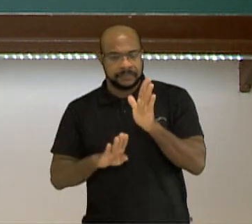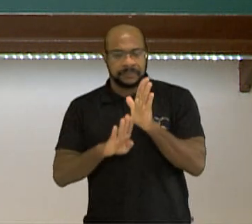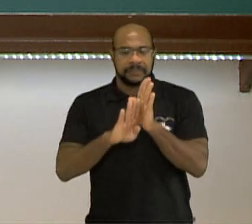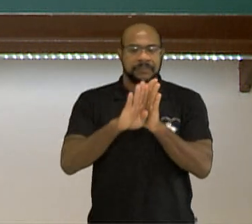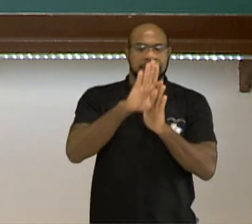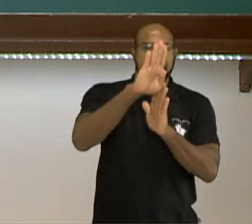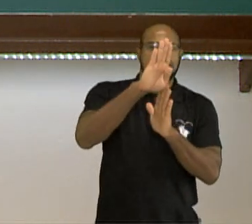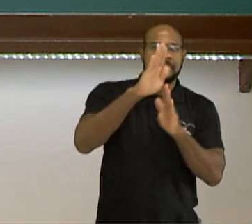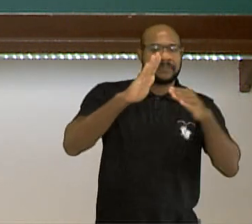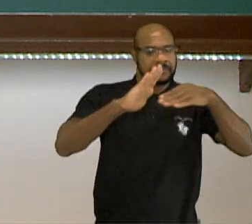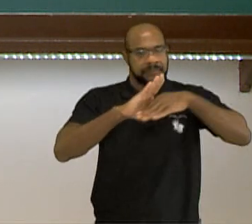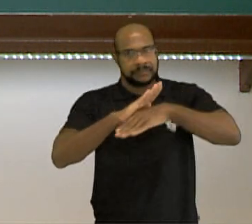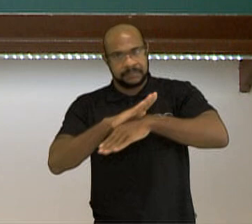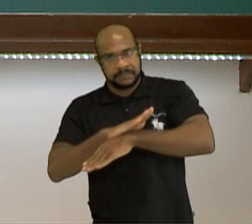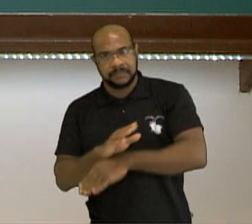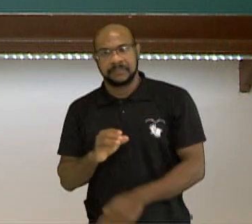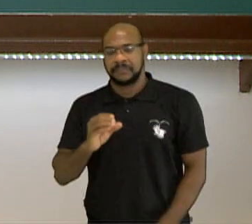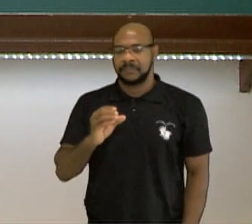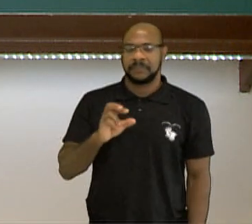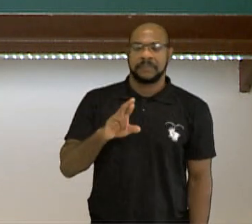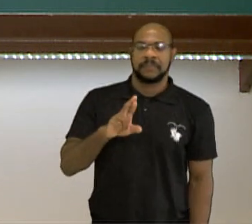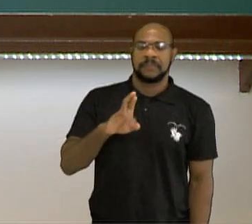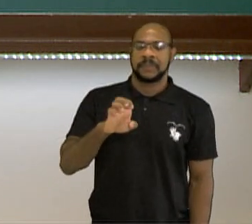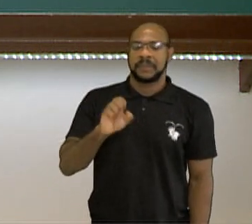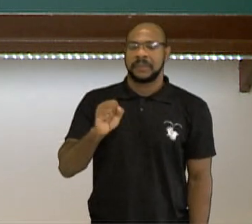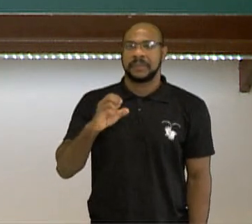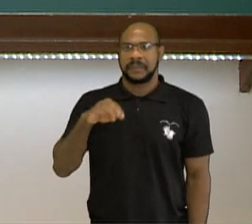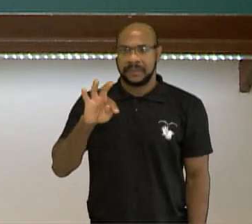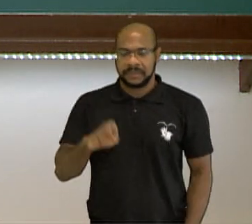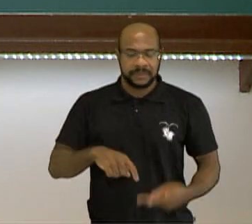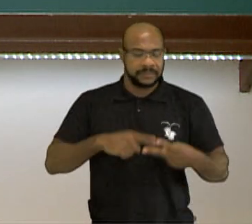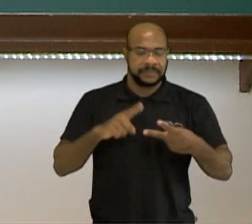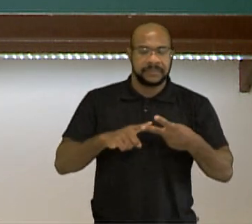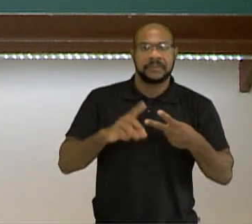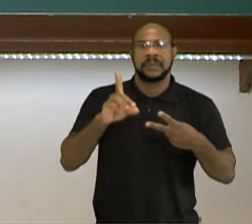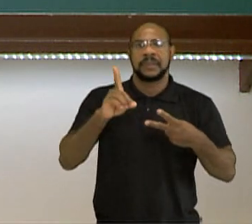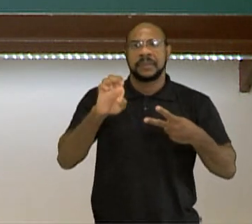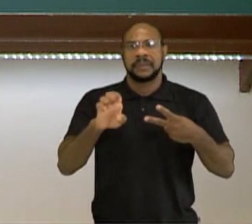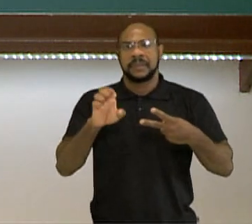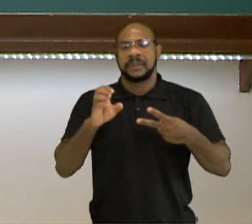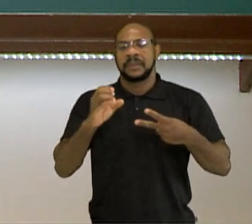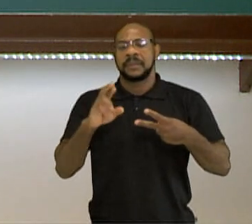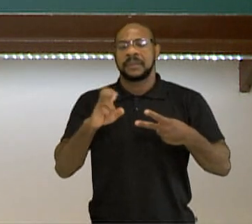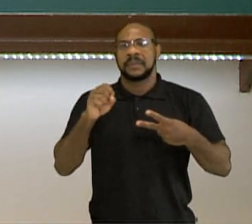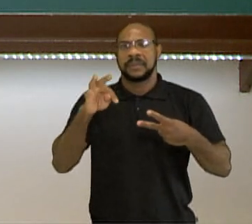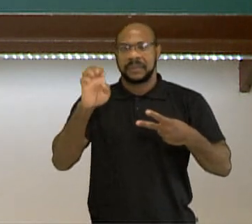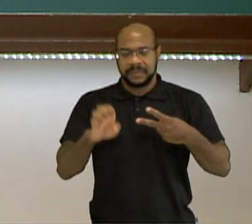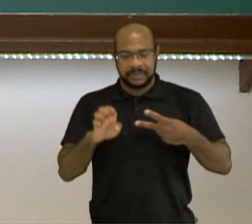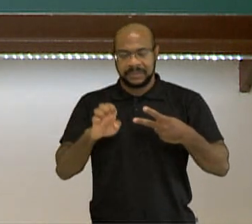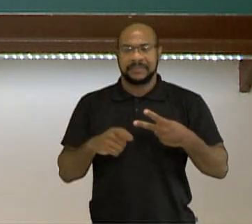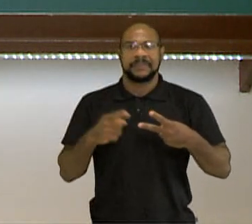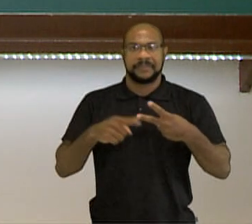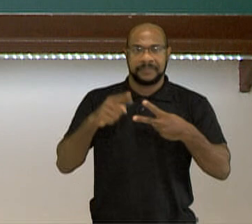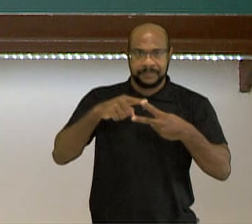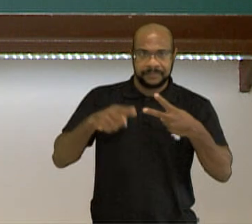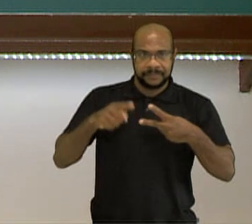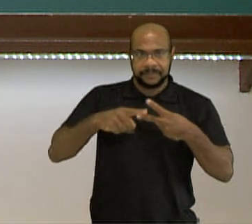e a leitura dos conjuntos domínio e imagem nesses gráficos também. Vamos